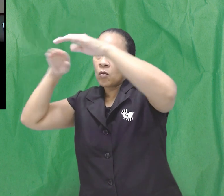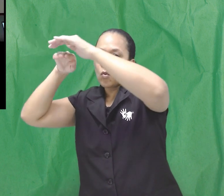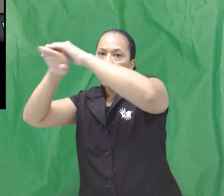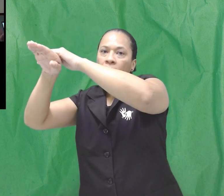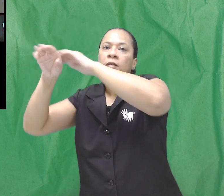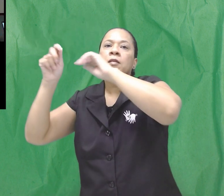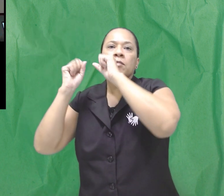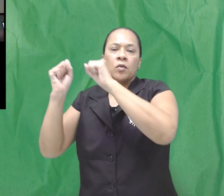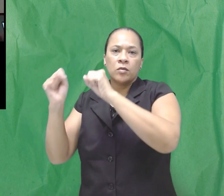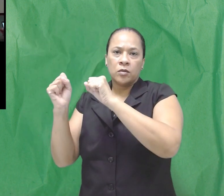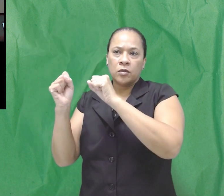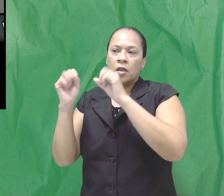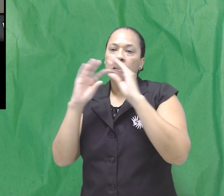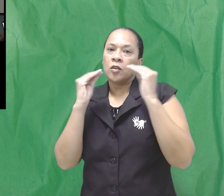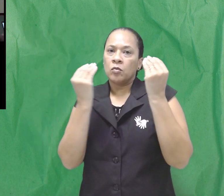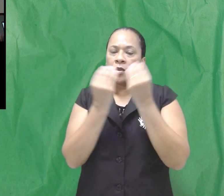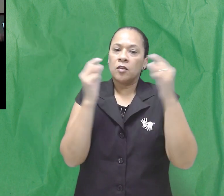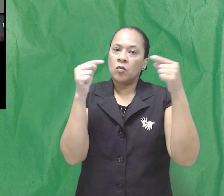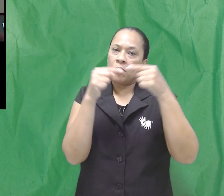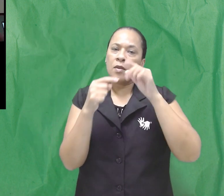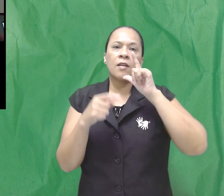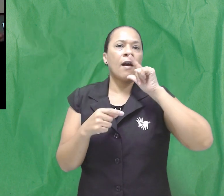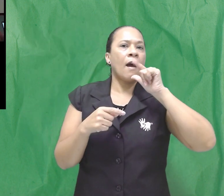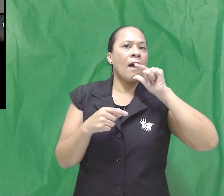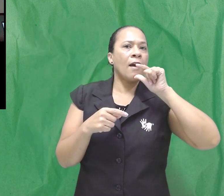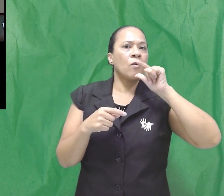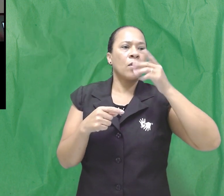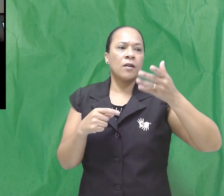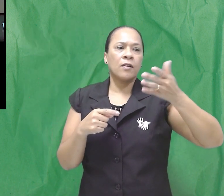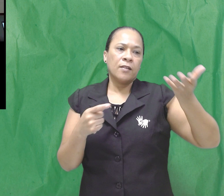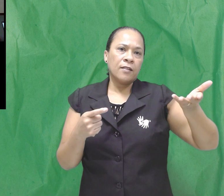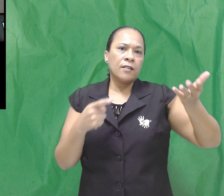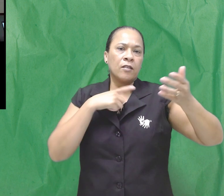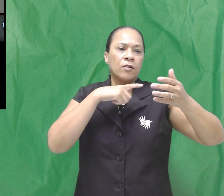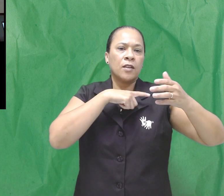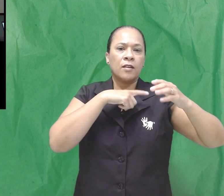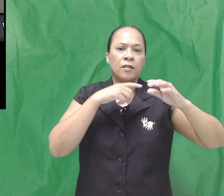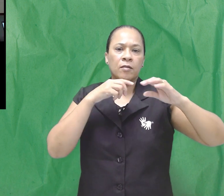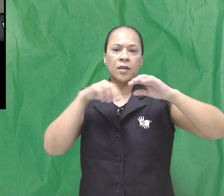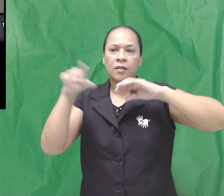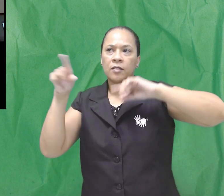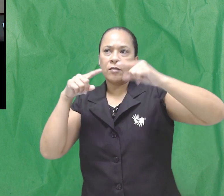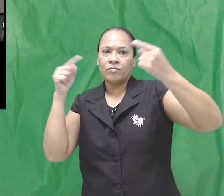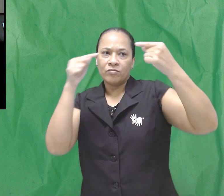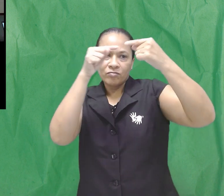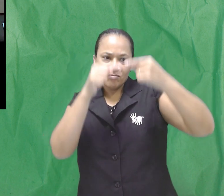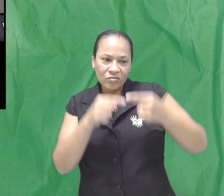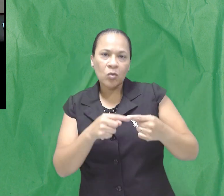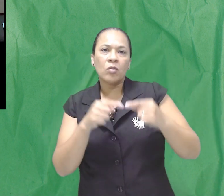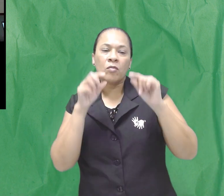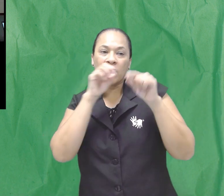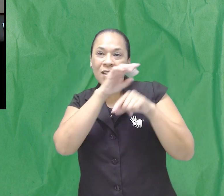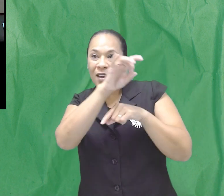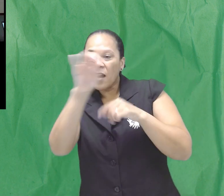com a água devem ser armazenados longe das tubulações de saídas de água, tá? Então, essas